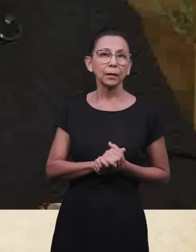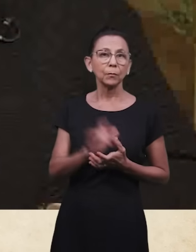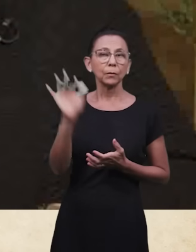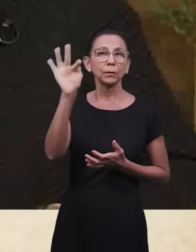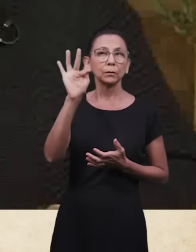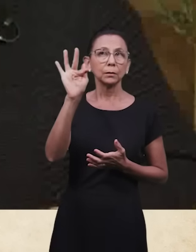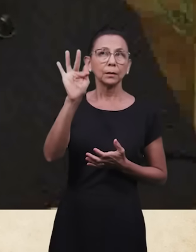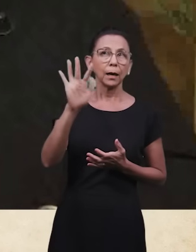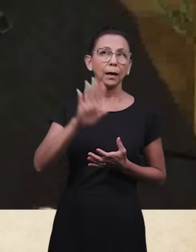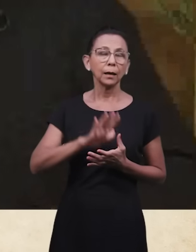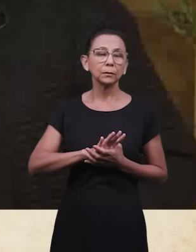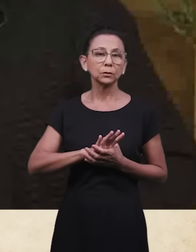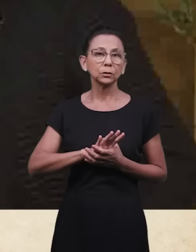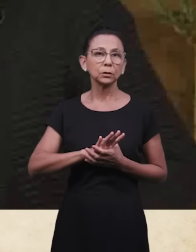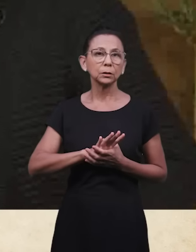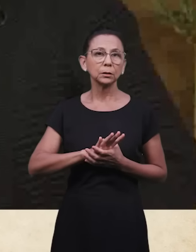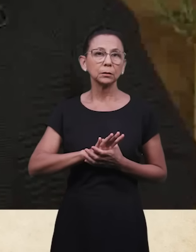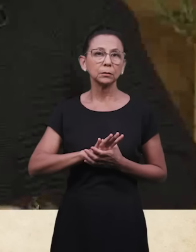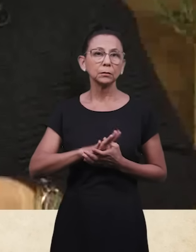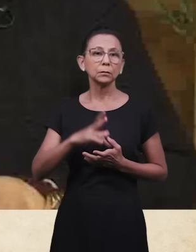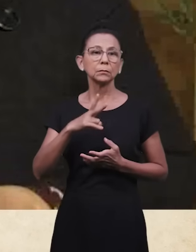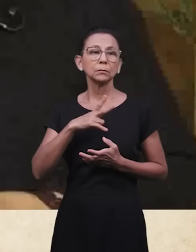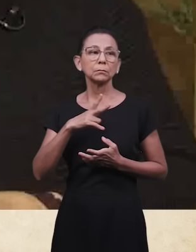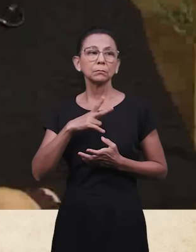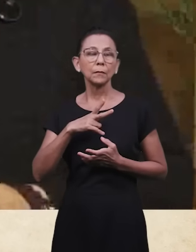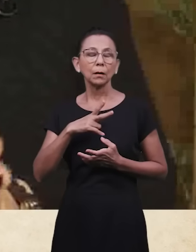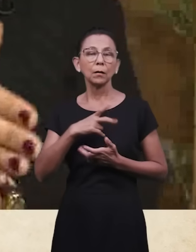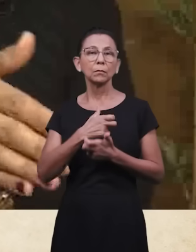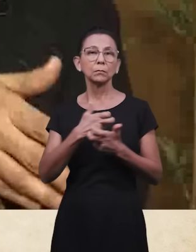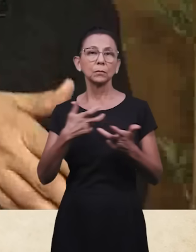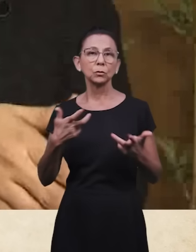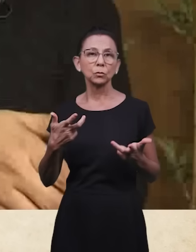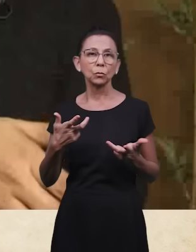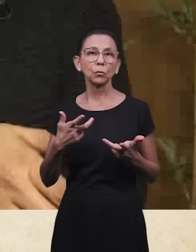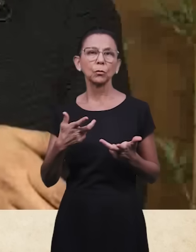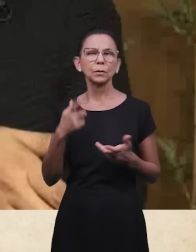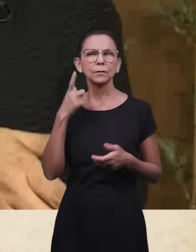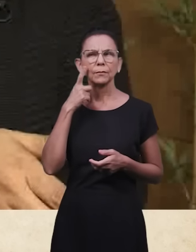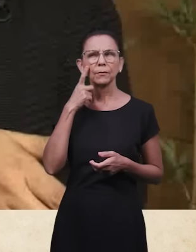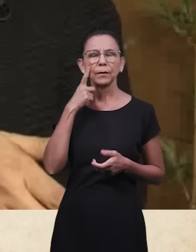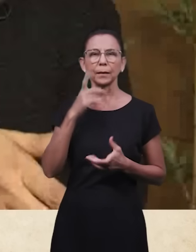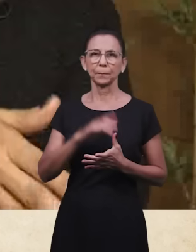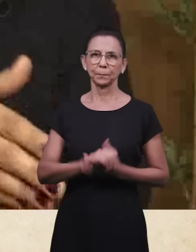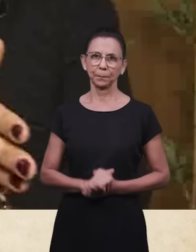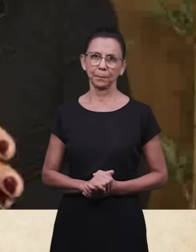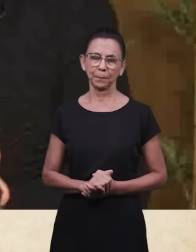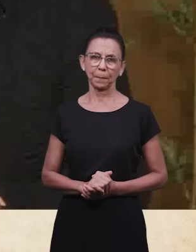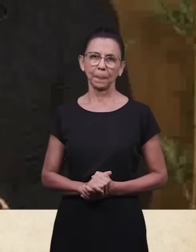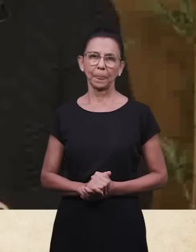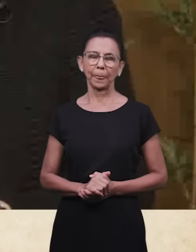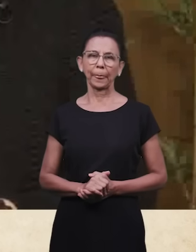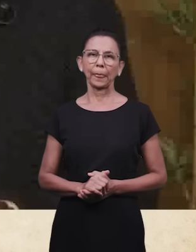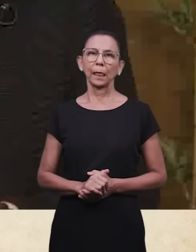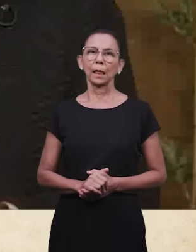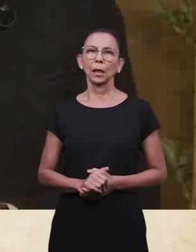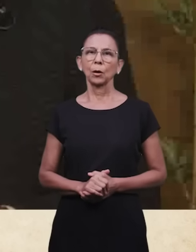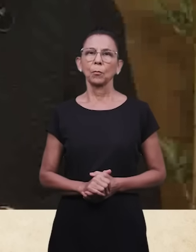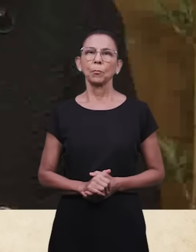pessoal, acadêmica, para que essa ansiedade não